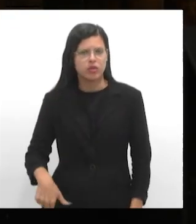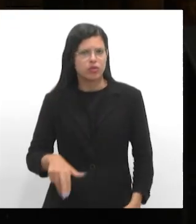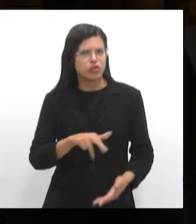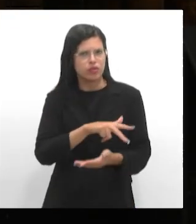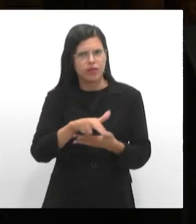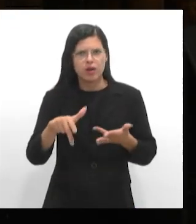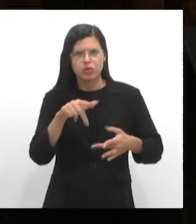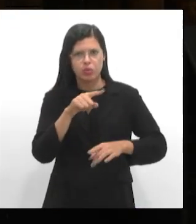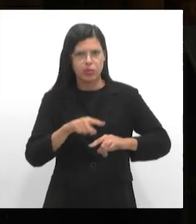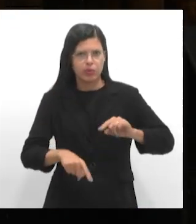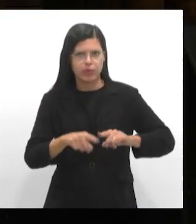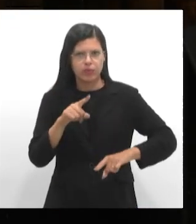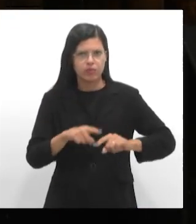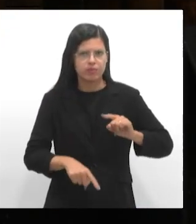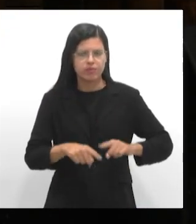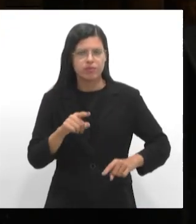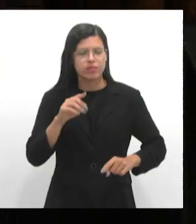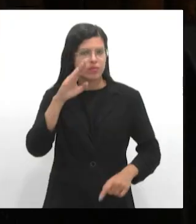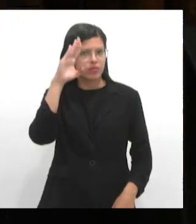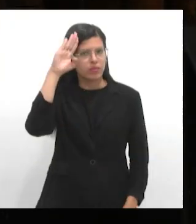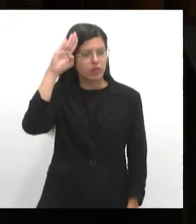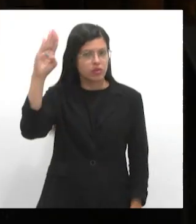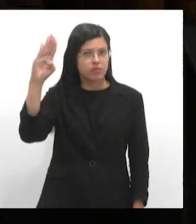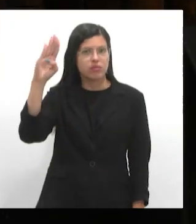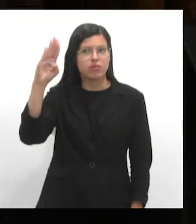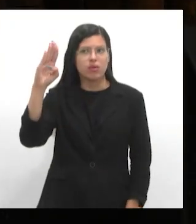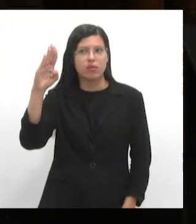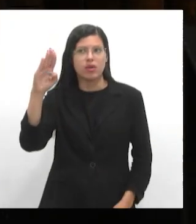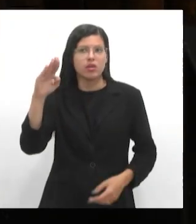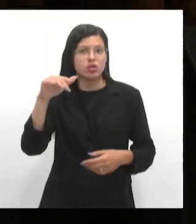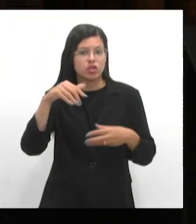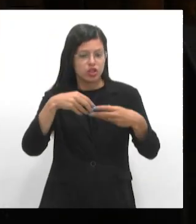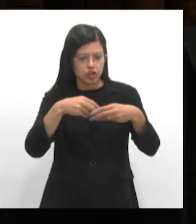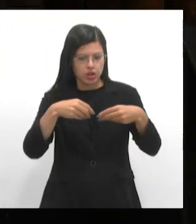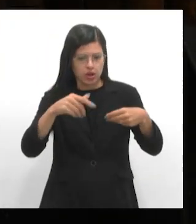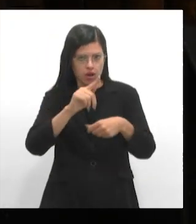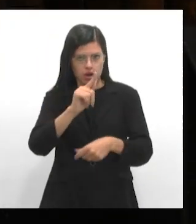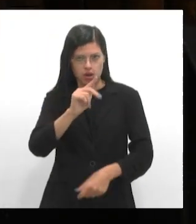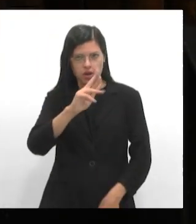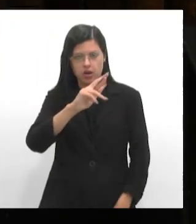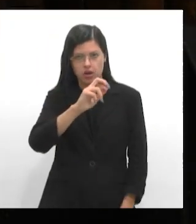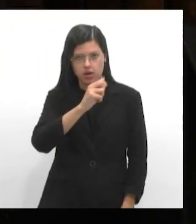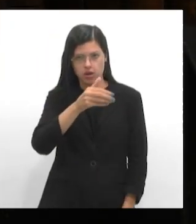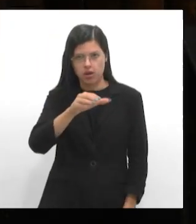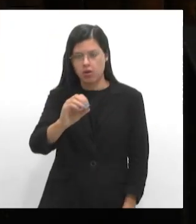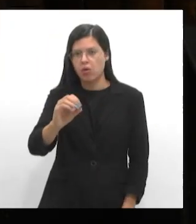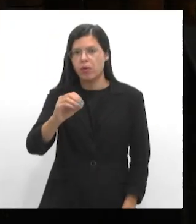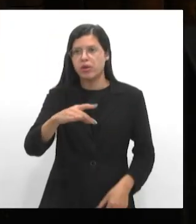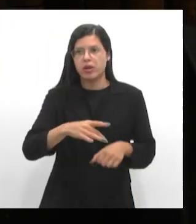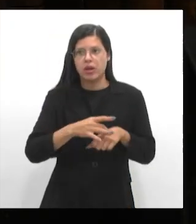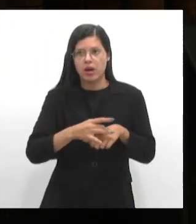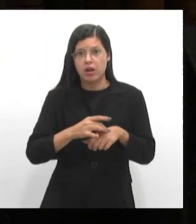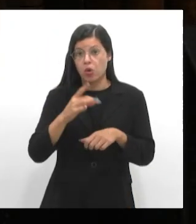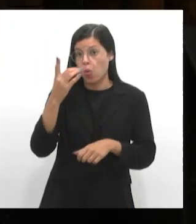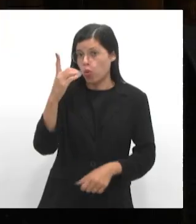produtos também, mas principalmente de grãos e carne. O dólar a 6,